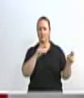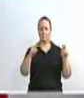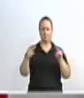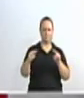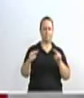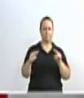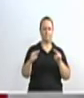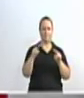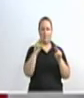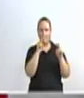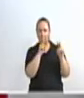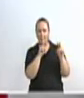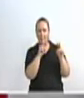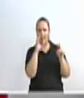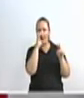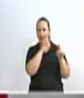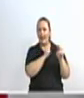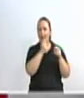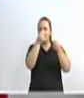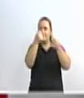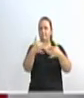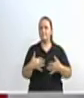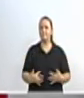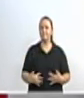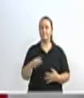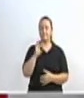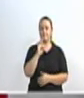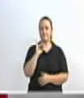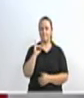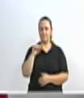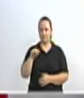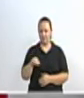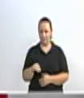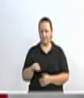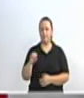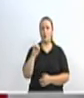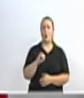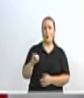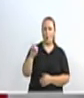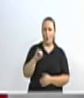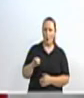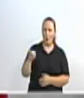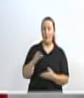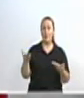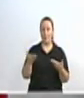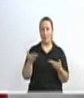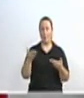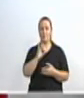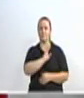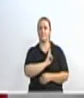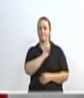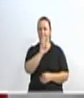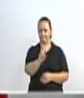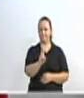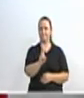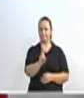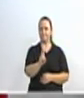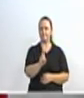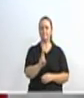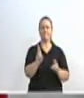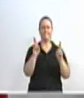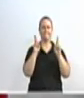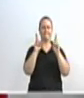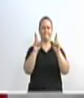vou rapidamente dizer, TIM e Oi, que aqui se representaram, e as demais operadoras, a gente